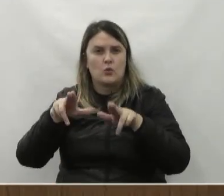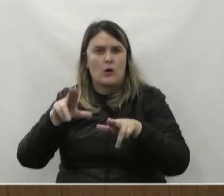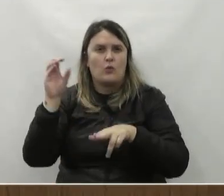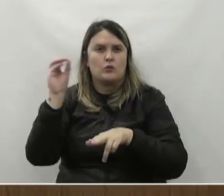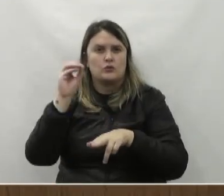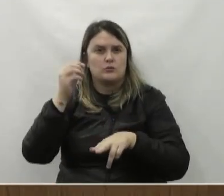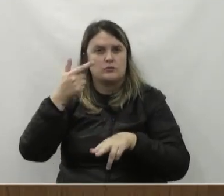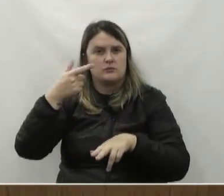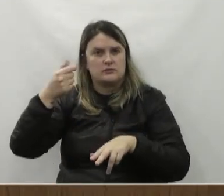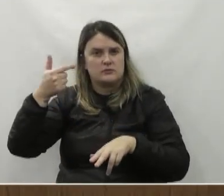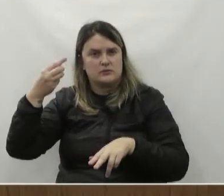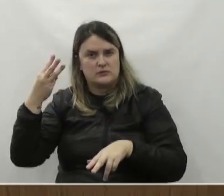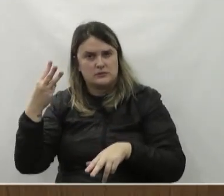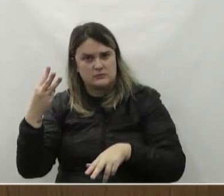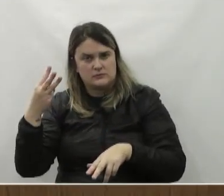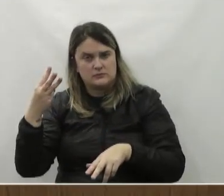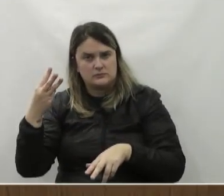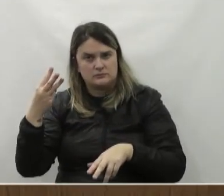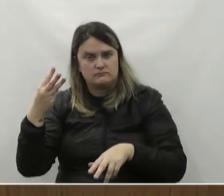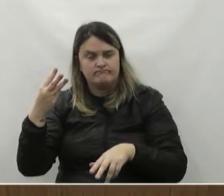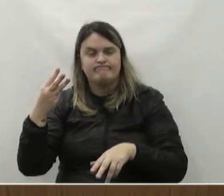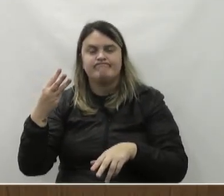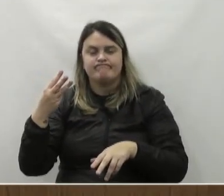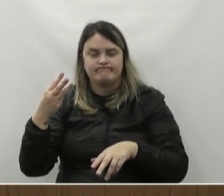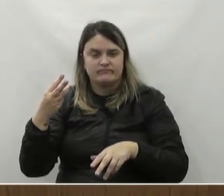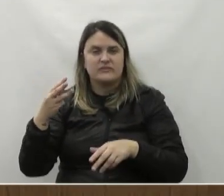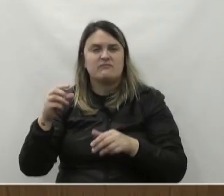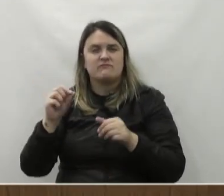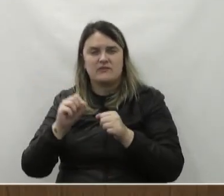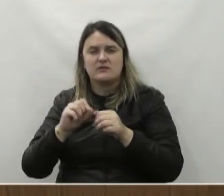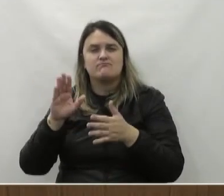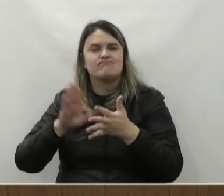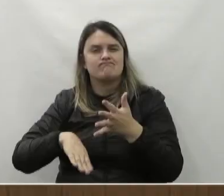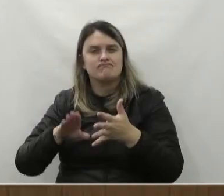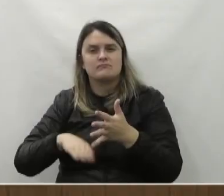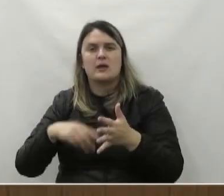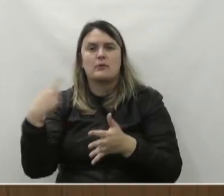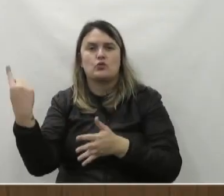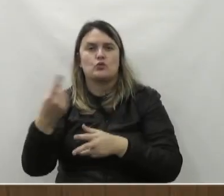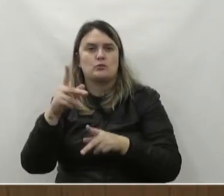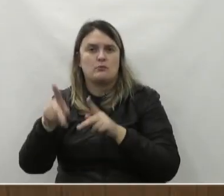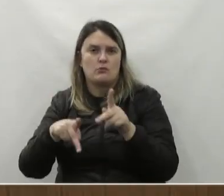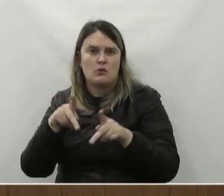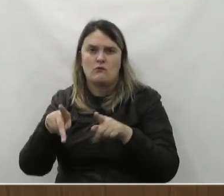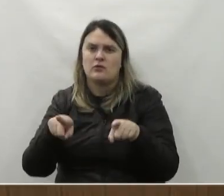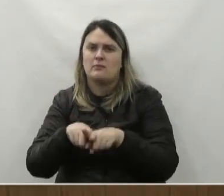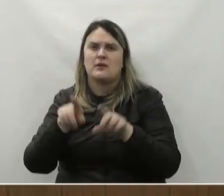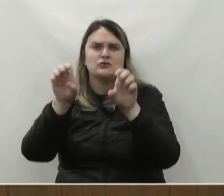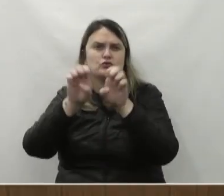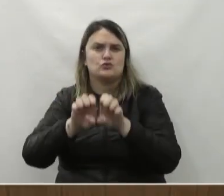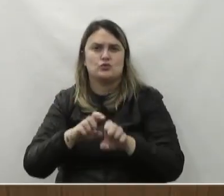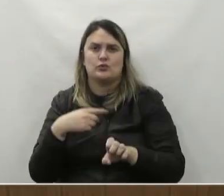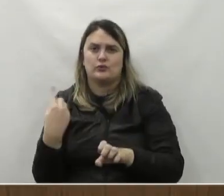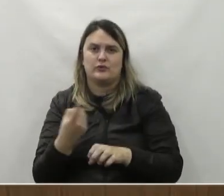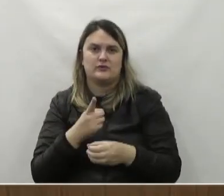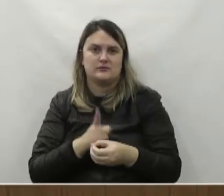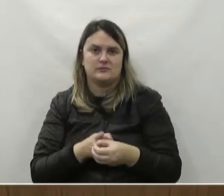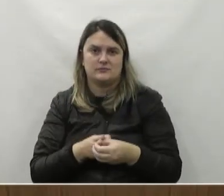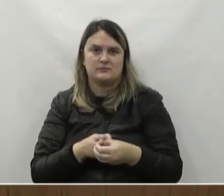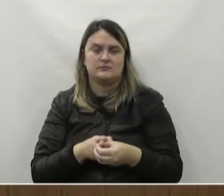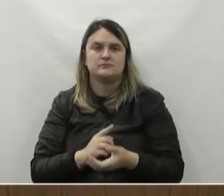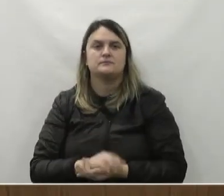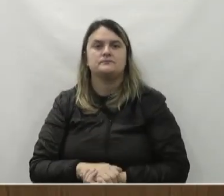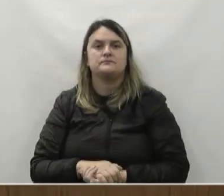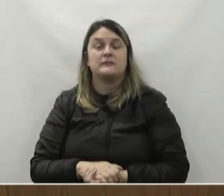de 2023, causam prejuízos recorrentes à população e à infraestrutura da cidade.